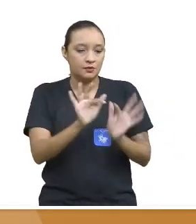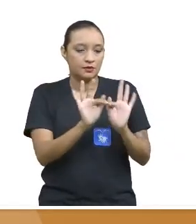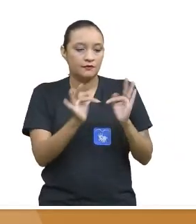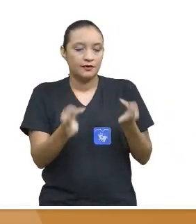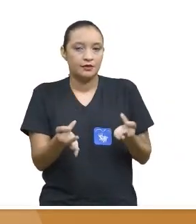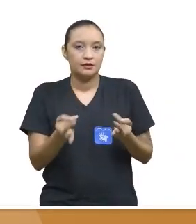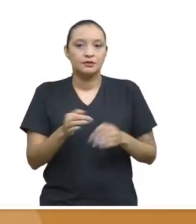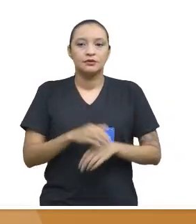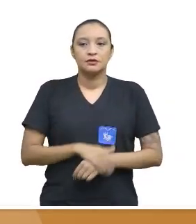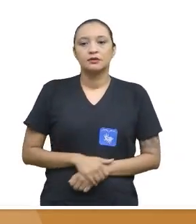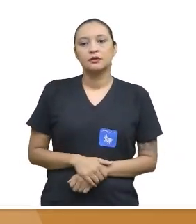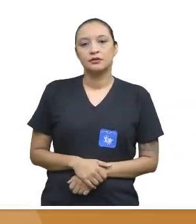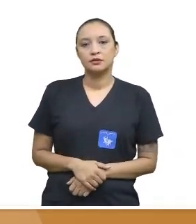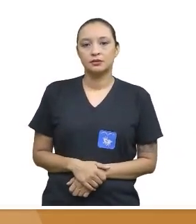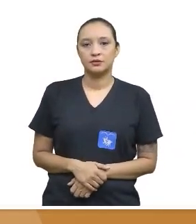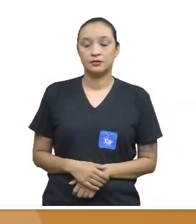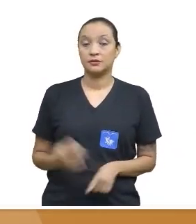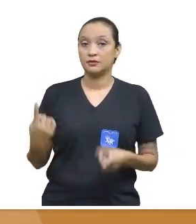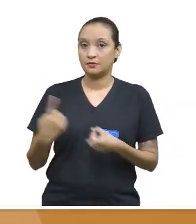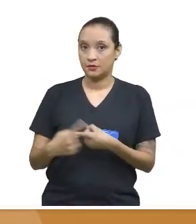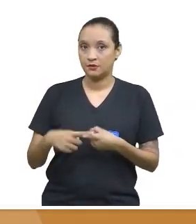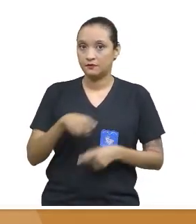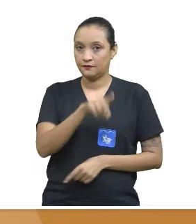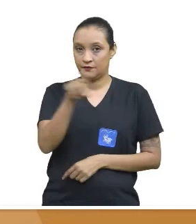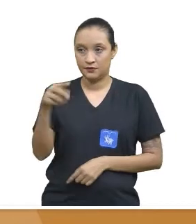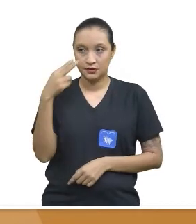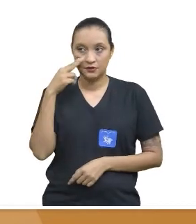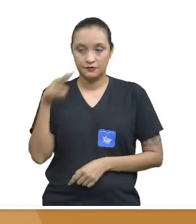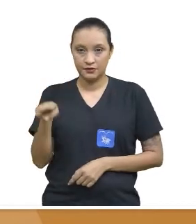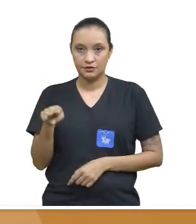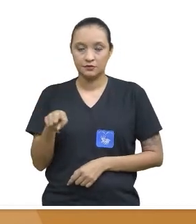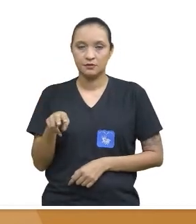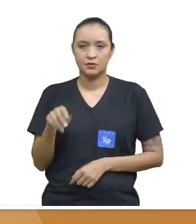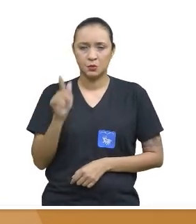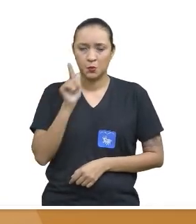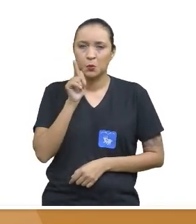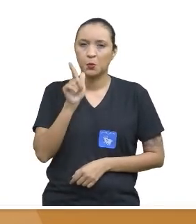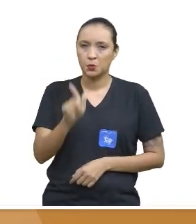quê? Vocês viram que eles conseguiram